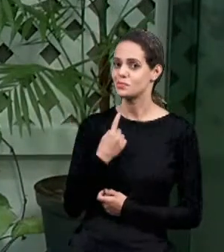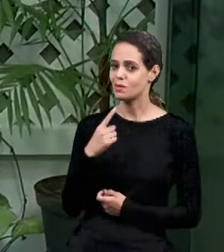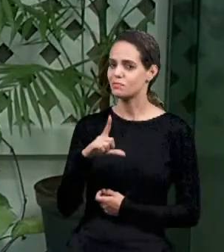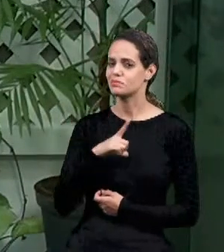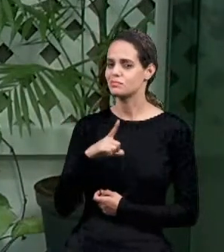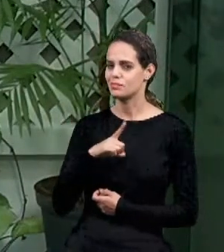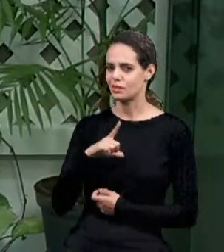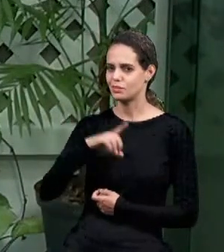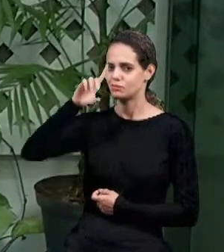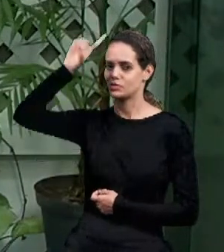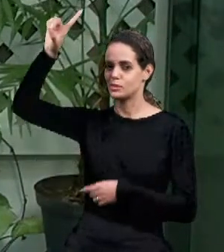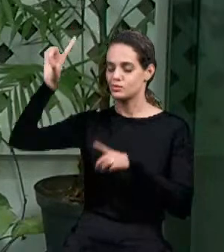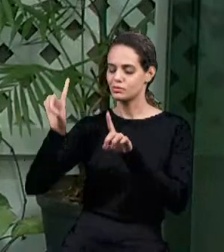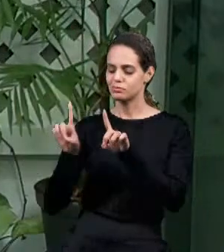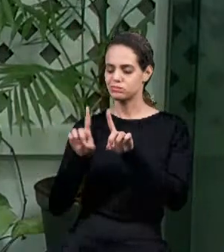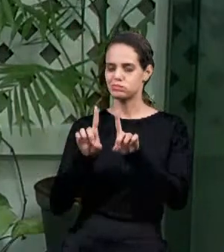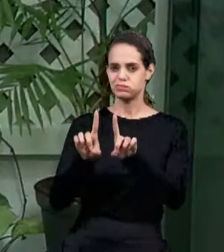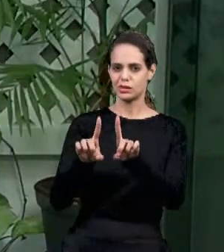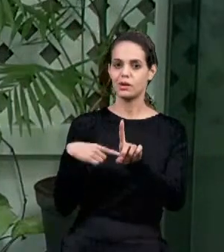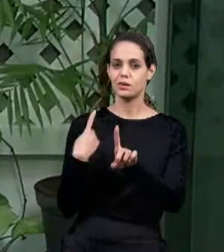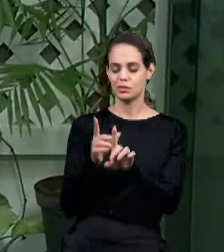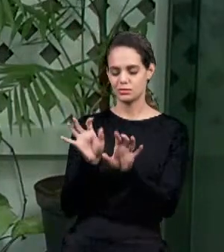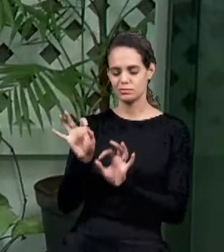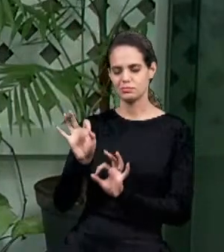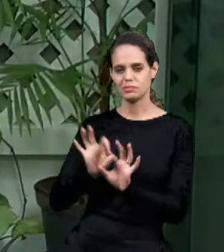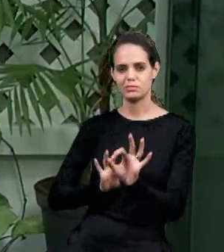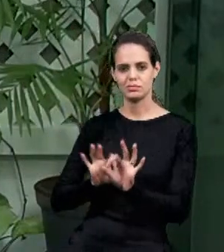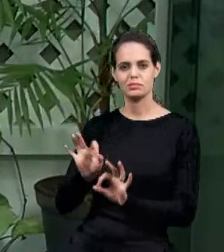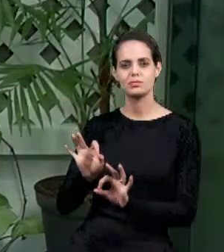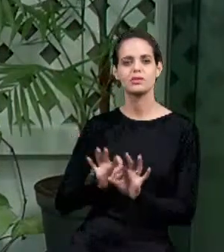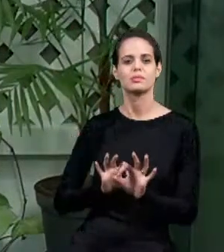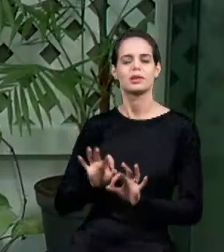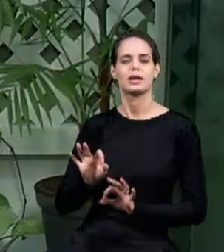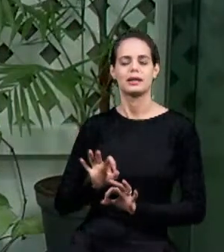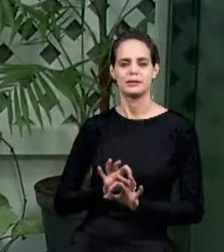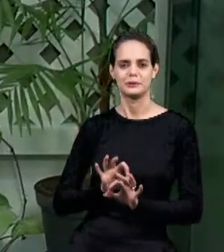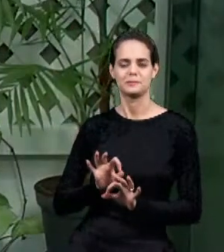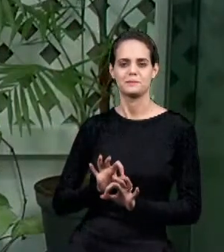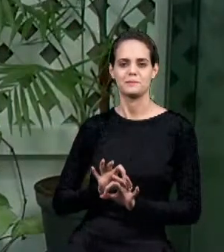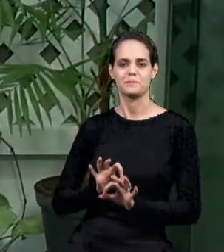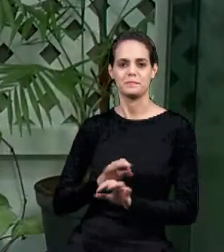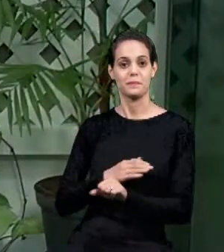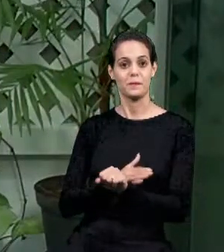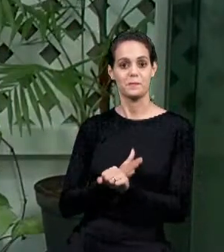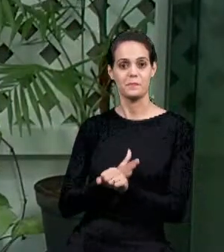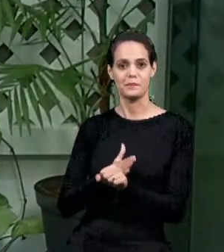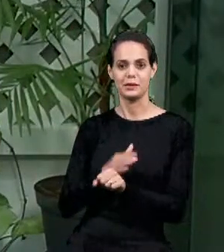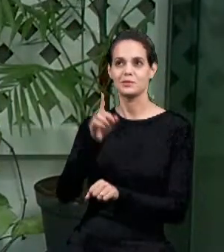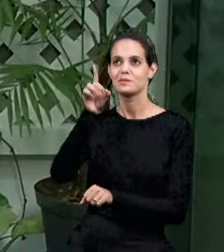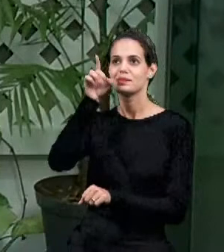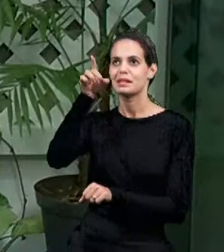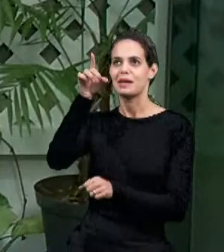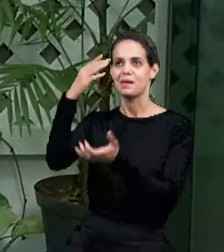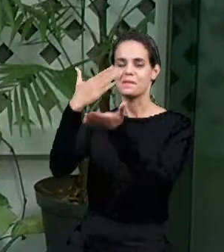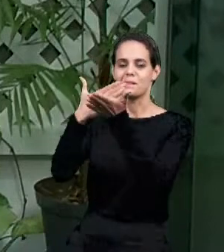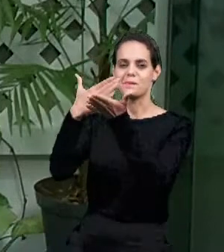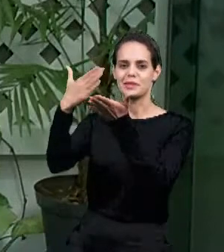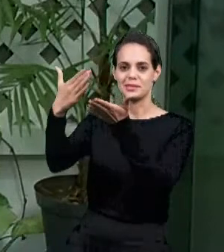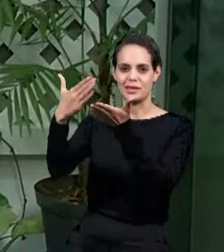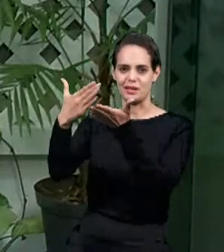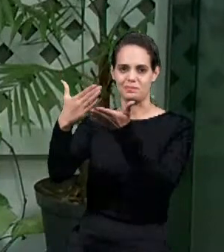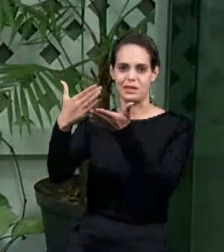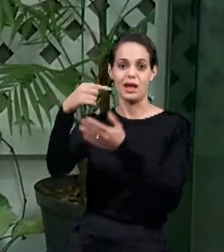preparados para uma nova etapa que vai se iniciar quando essa aqui acabar. Vamos